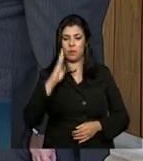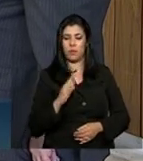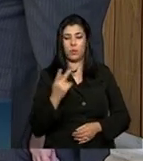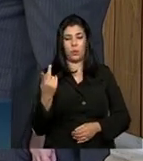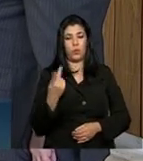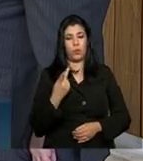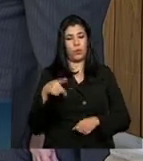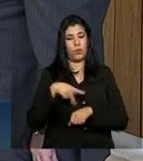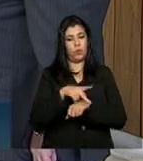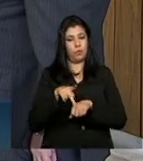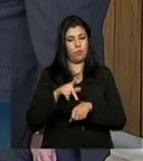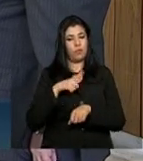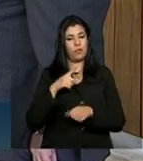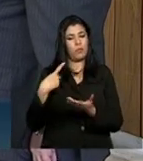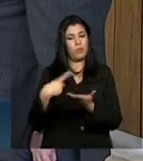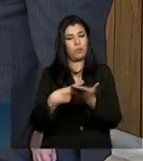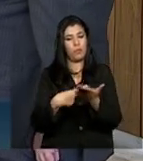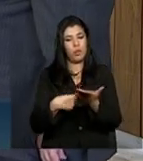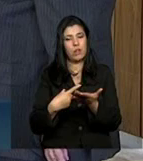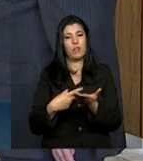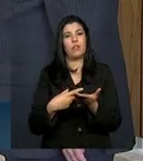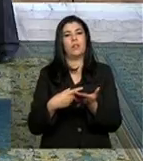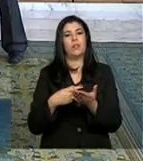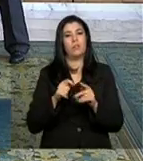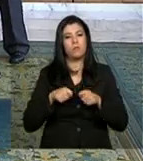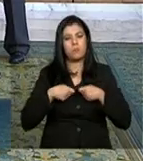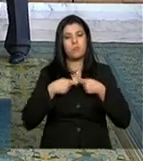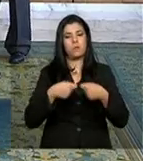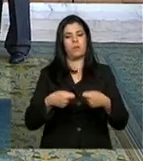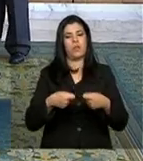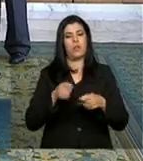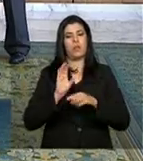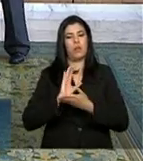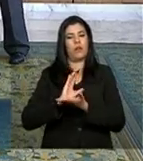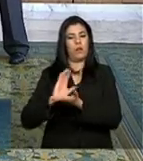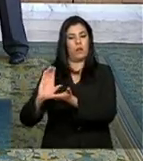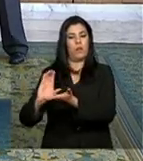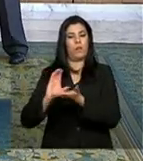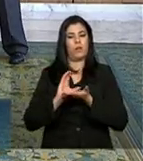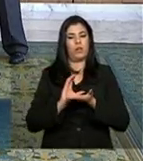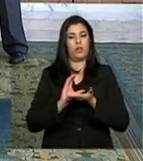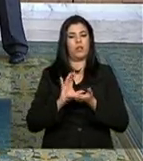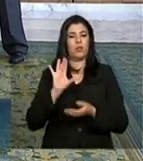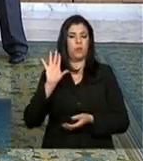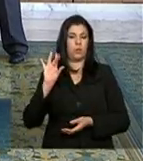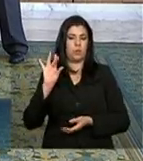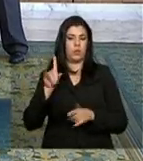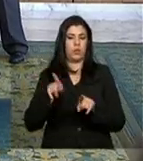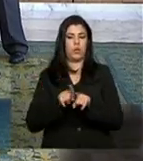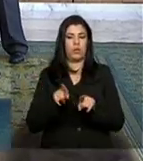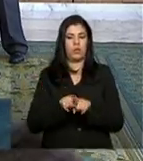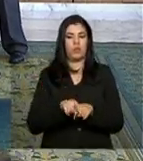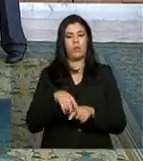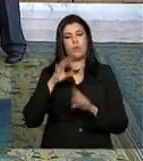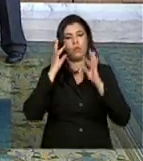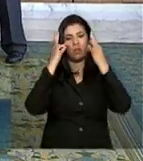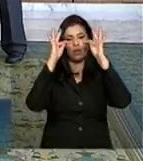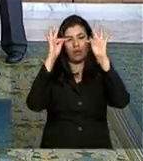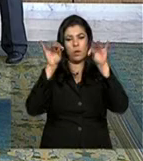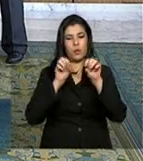países estabeleceram como prioridade intensificar a cooperação científica, tecnológica e em educação básica e